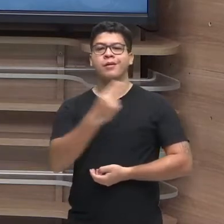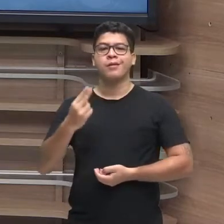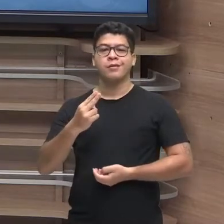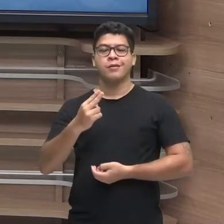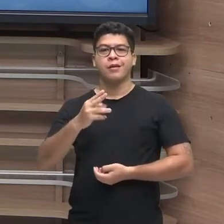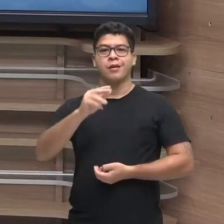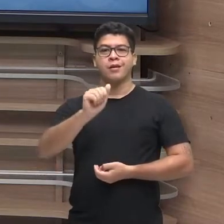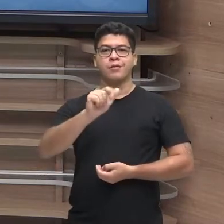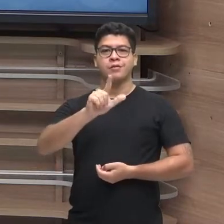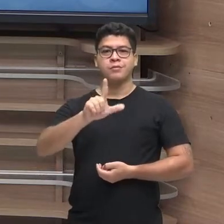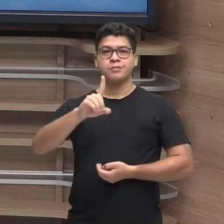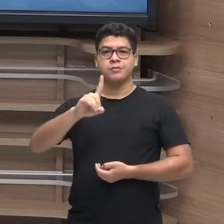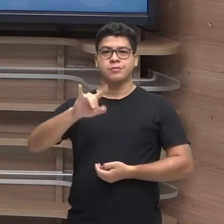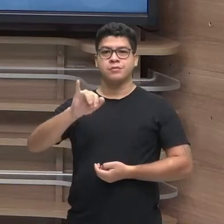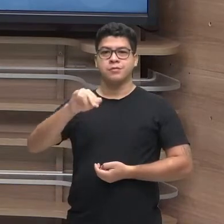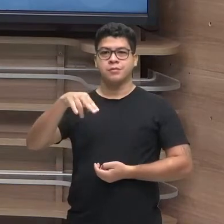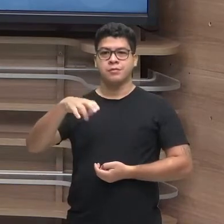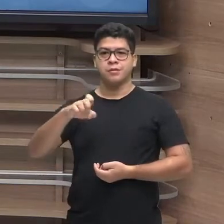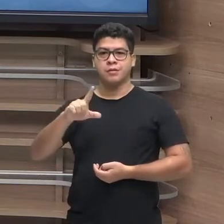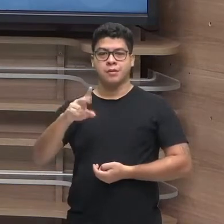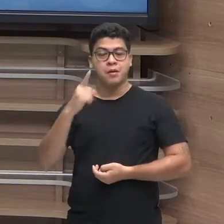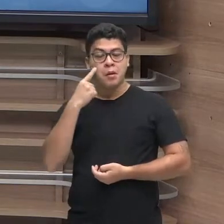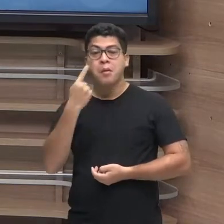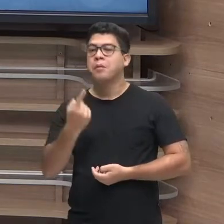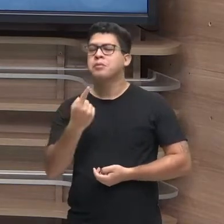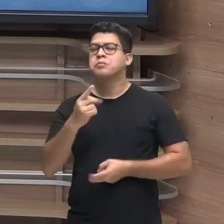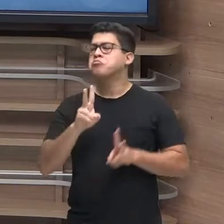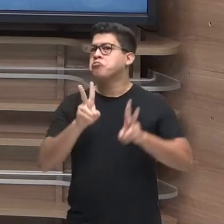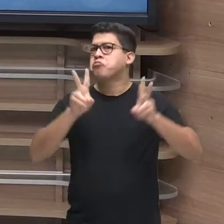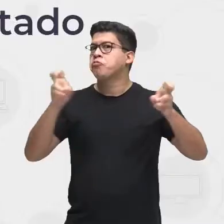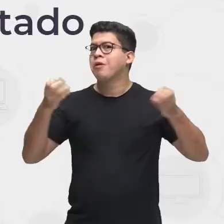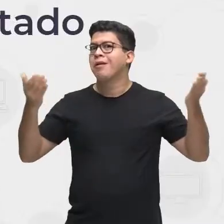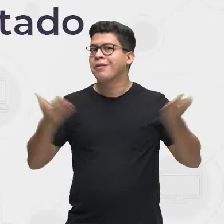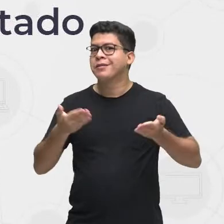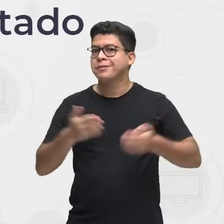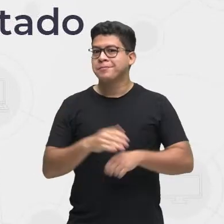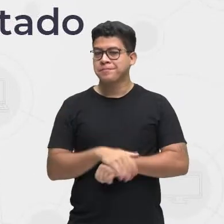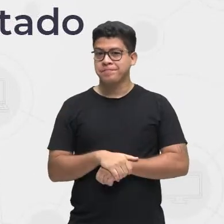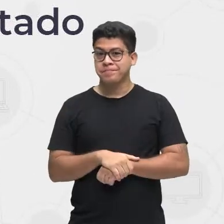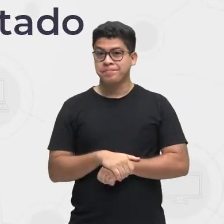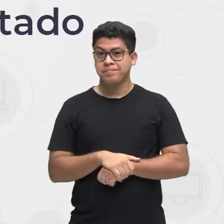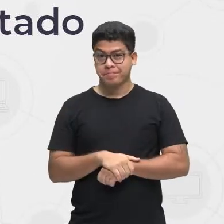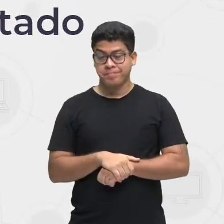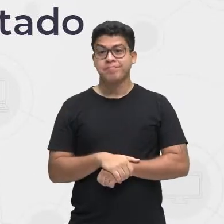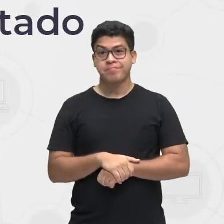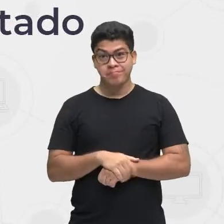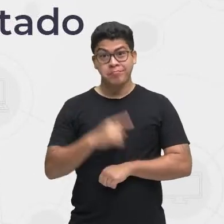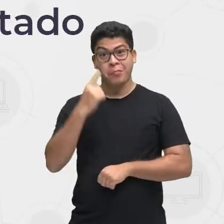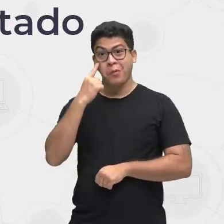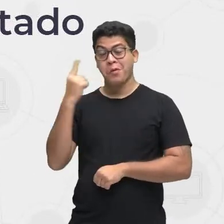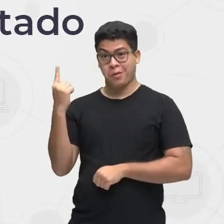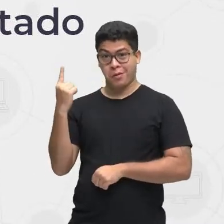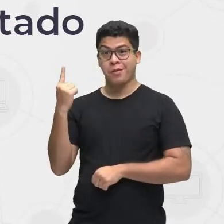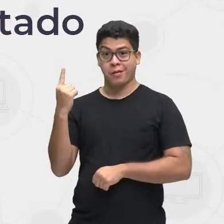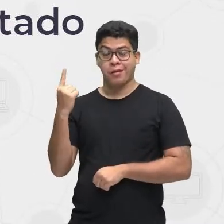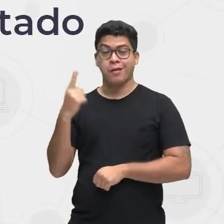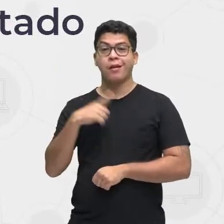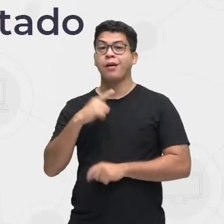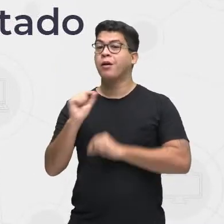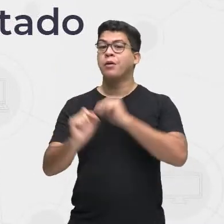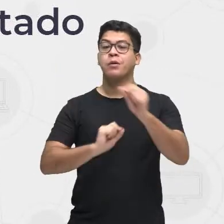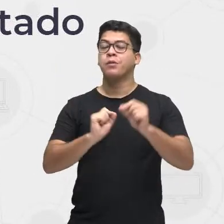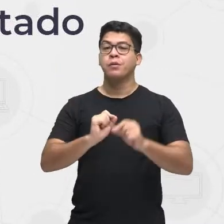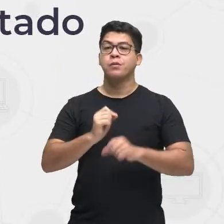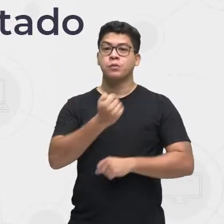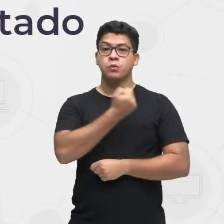irei ministrar a aula de hoje. Vamos lá ver o conteúdo dessa nossa aula de hoje? A nossa aula de número 221, para